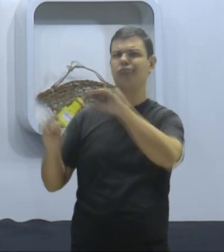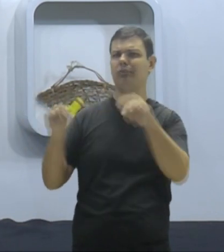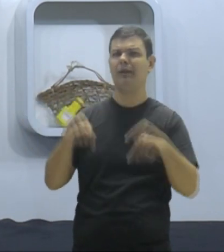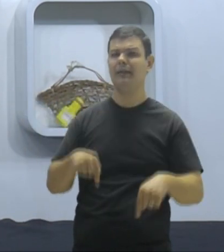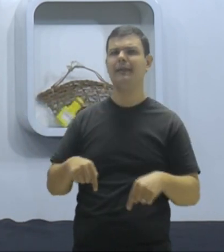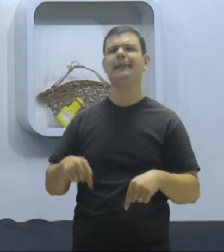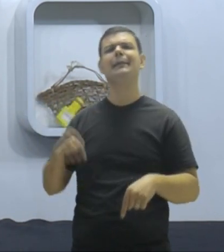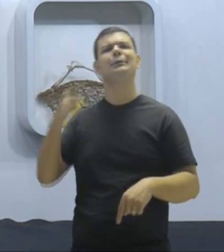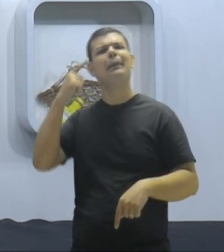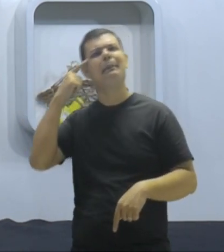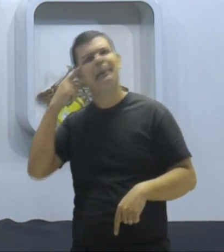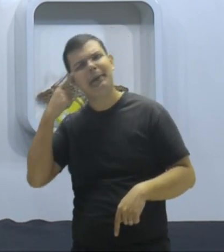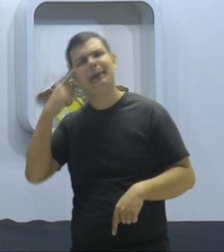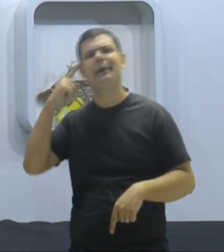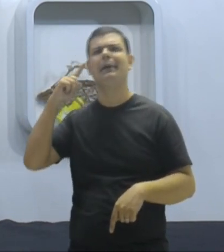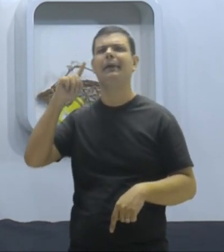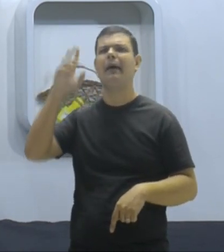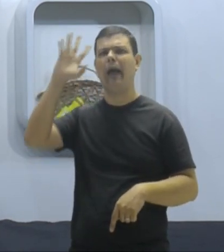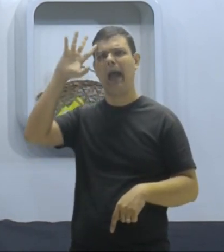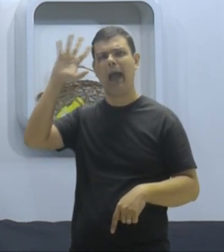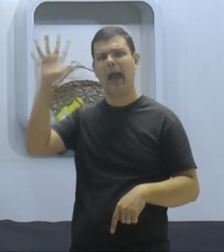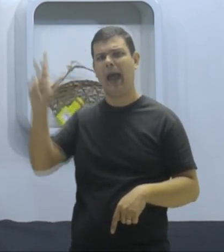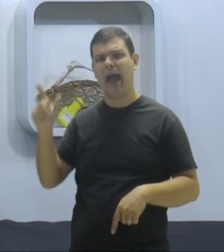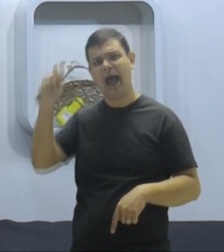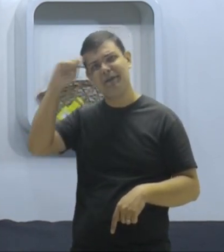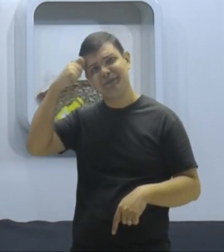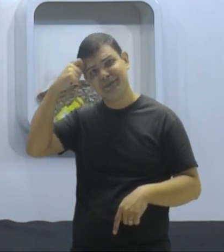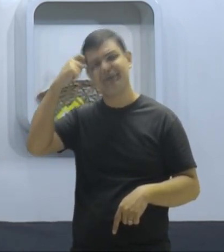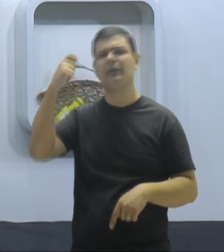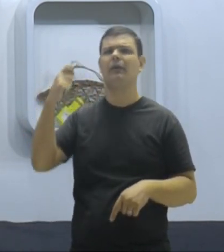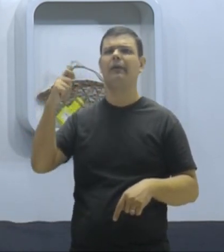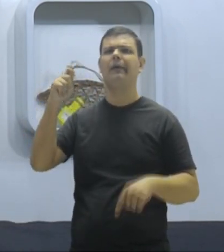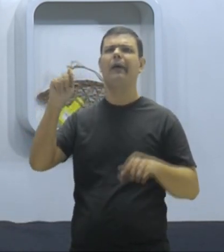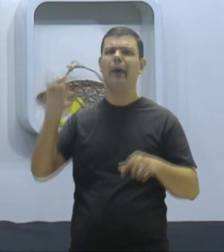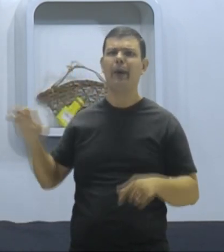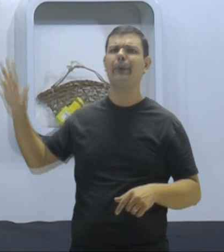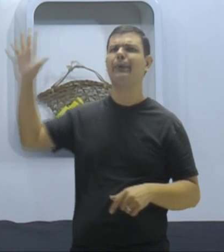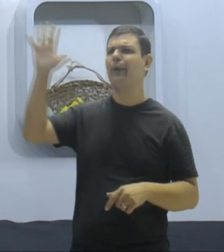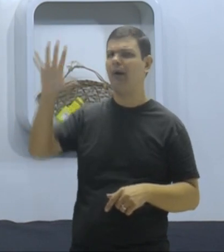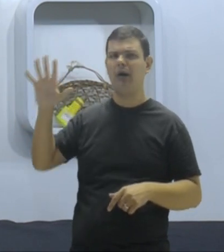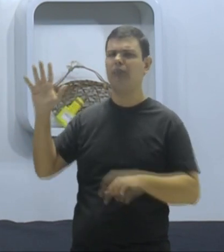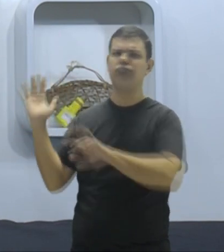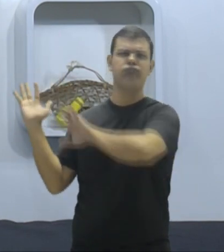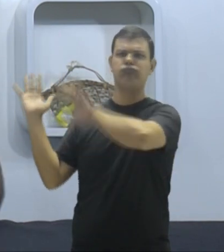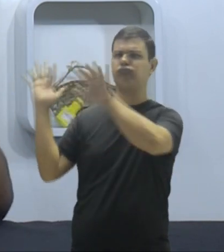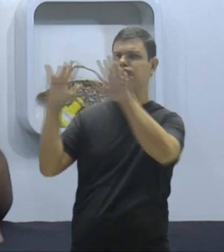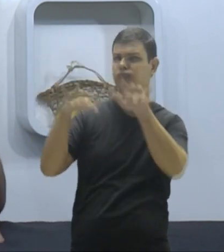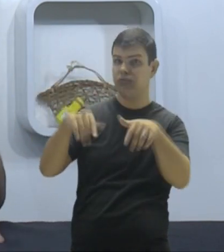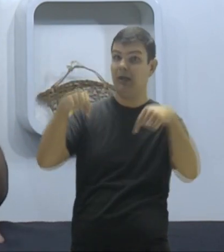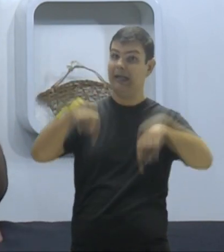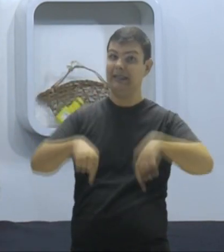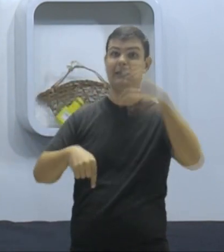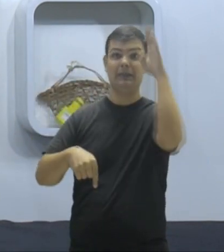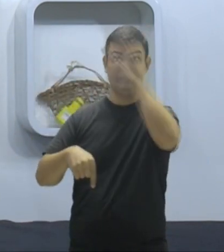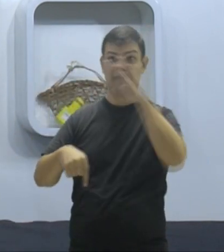africano, gente da Europa. Então, nós somos ricamente formados por uma